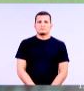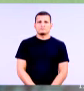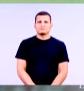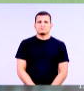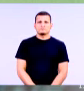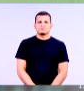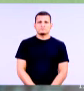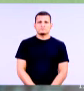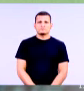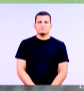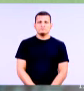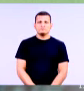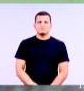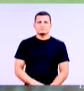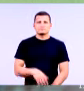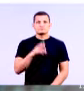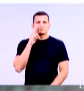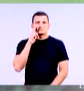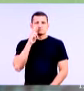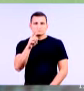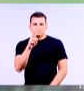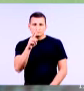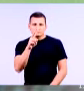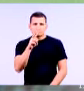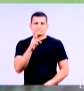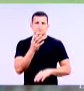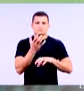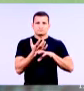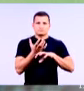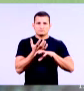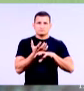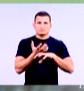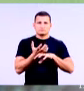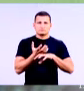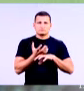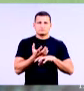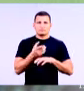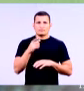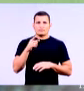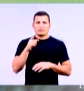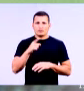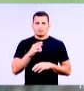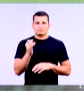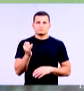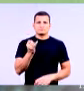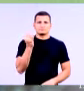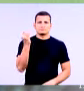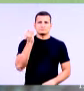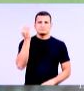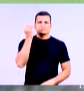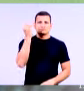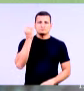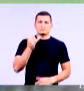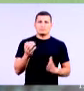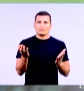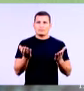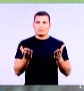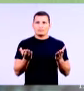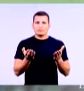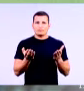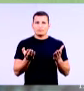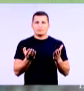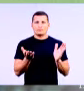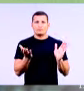pode ver, a disciplina ela é bastante importante. Vamos aos tópicos que nós vamos